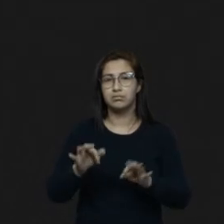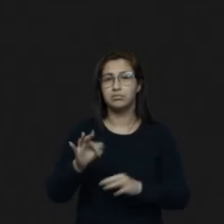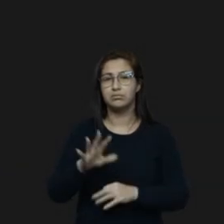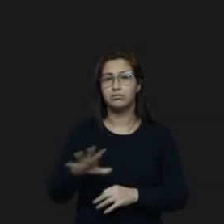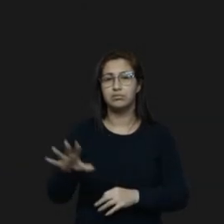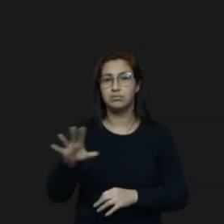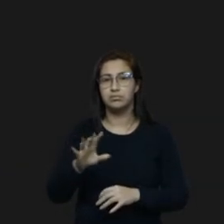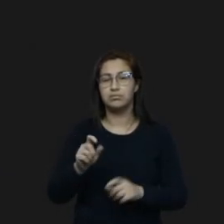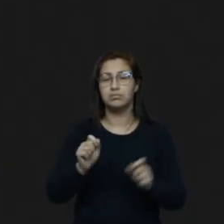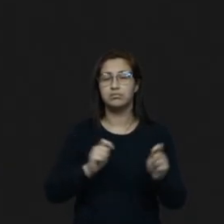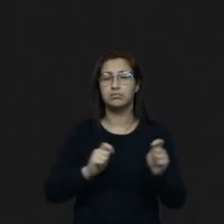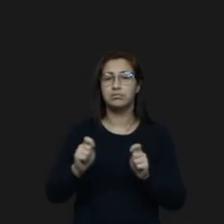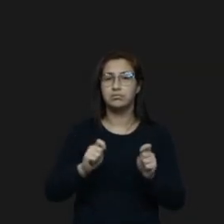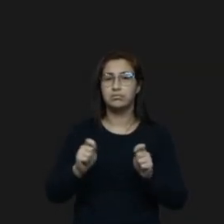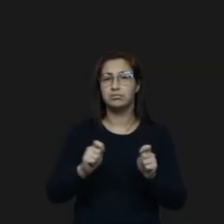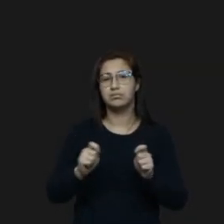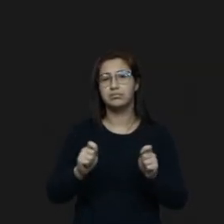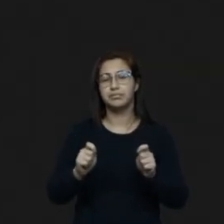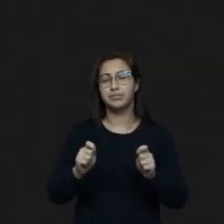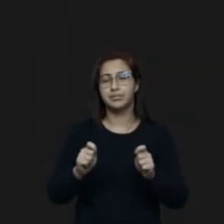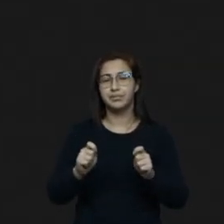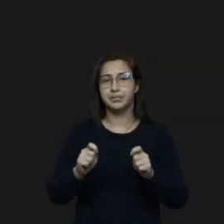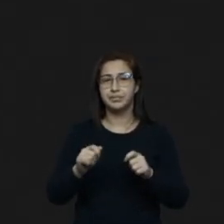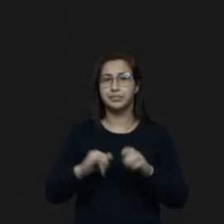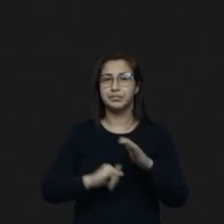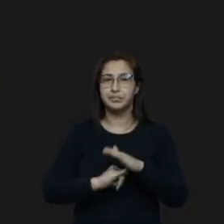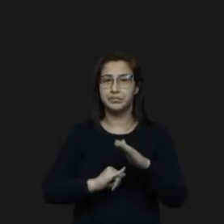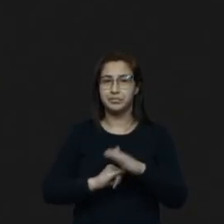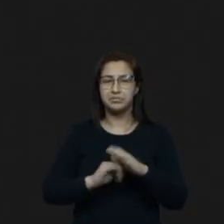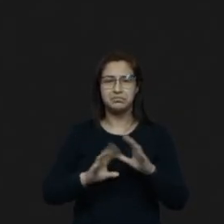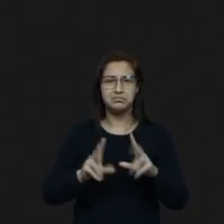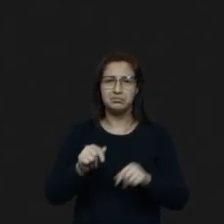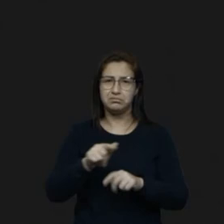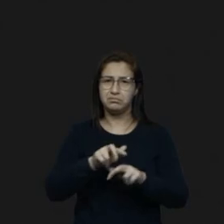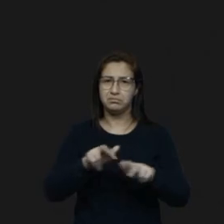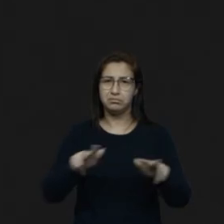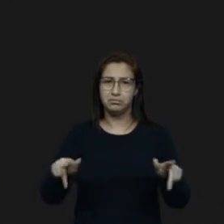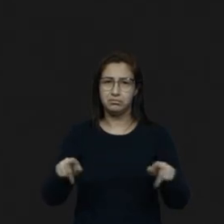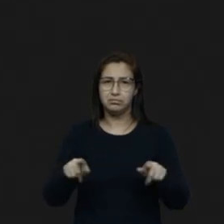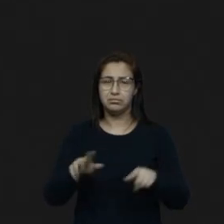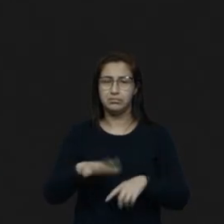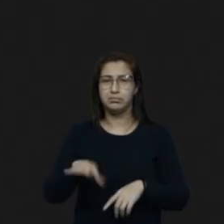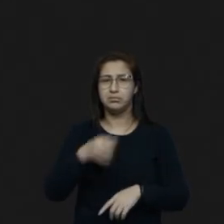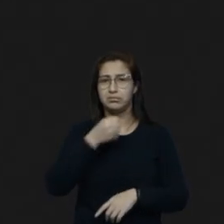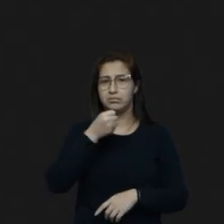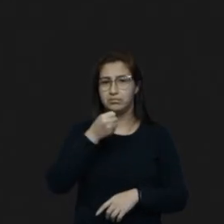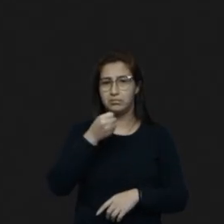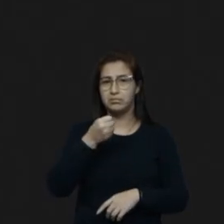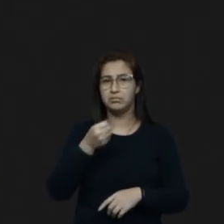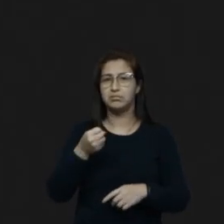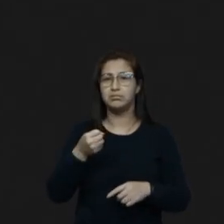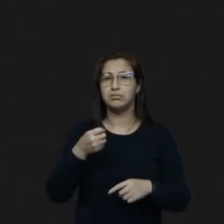pelas associações comerciais e industriais, enfim, que a própria imprensa dê mais,